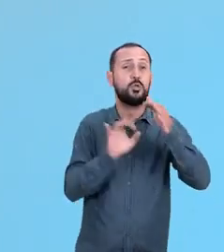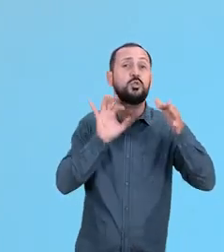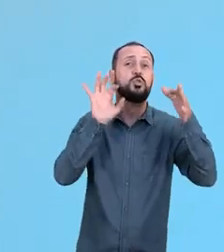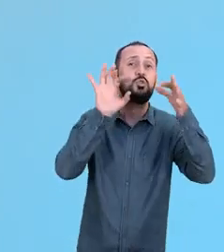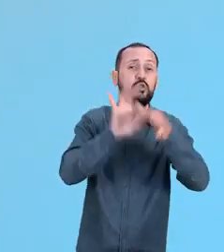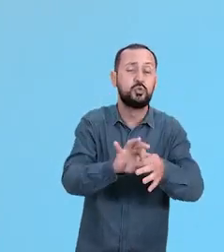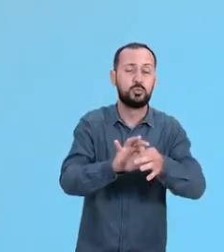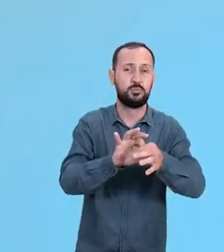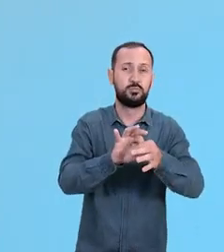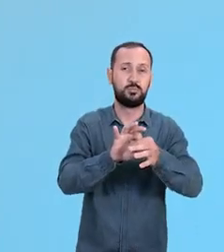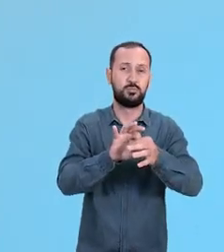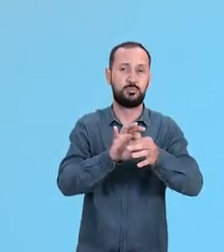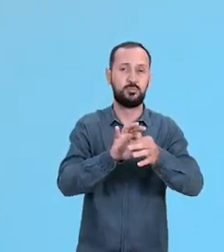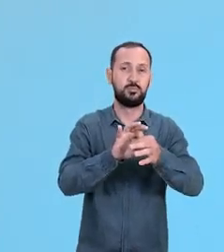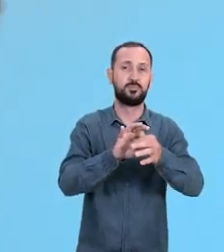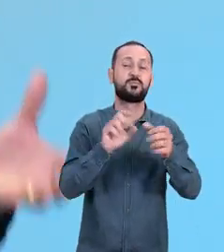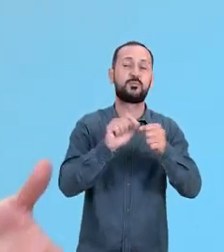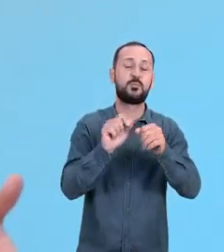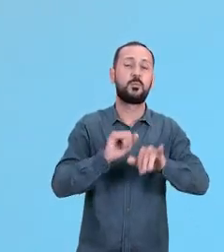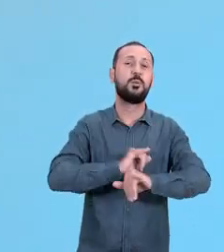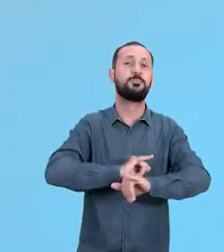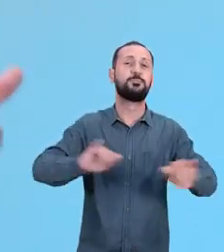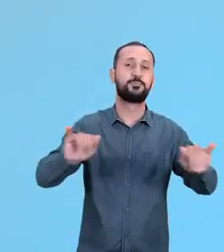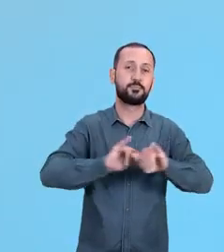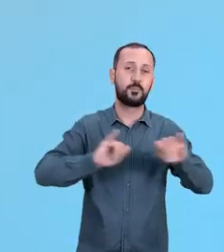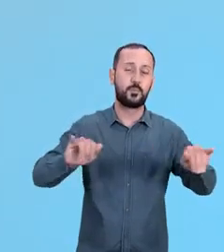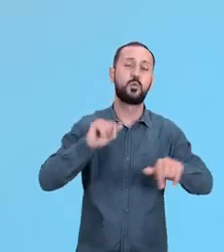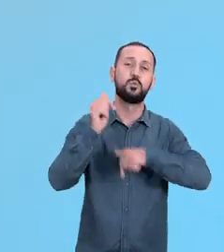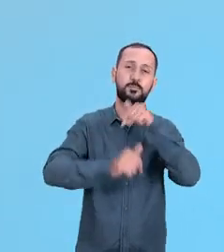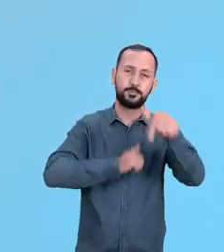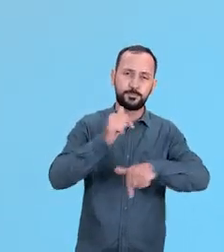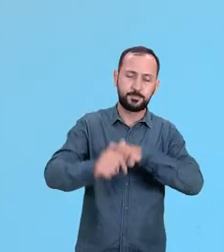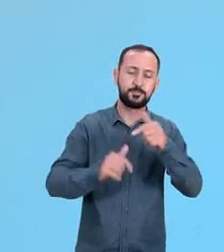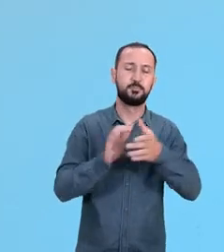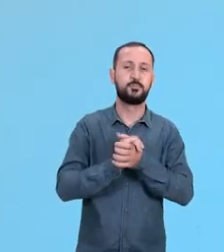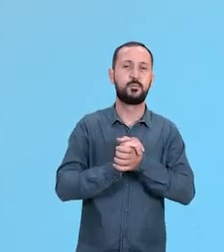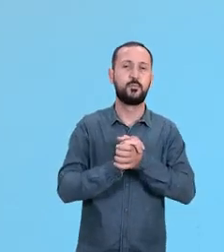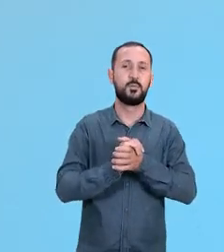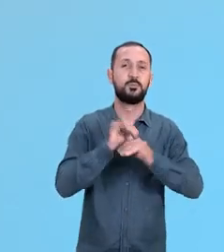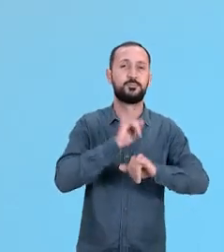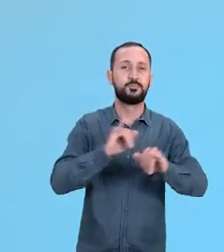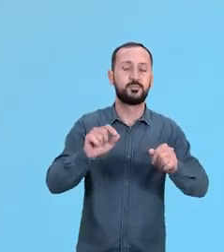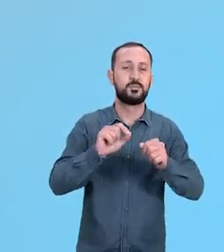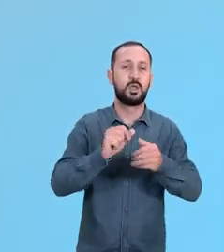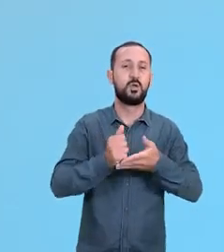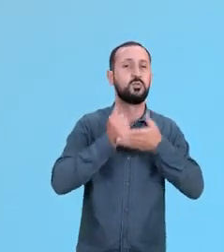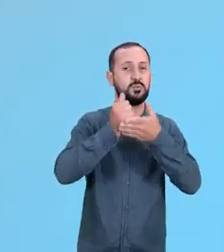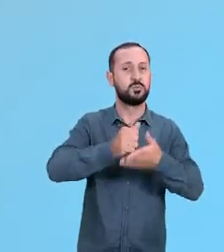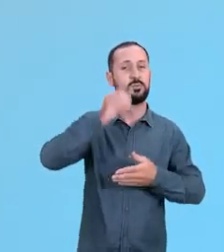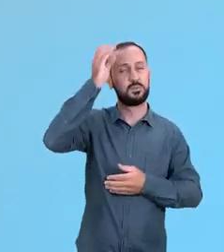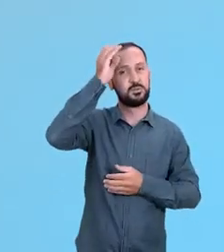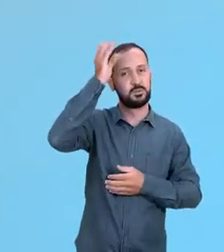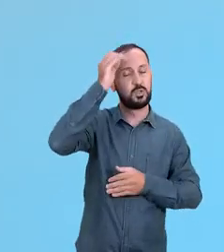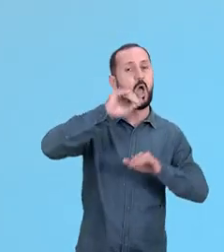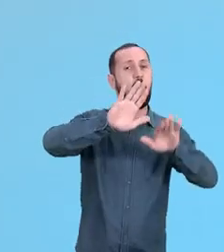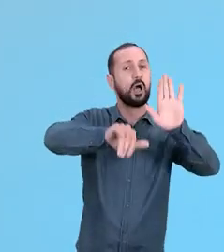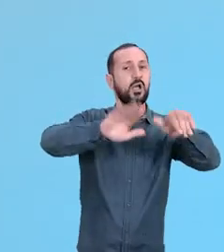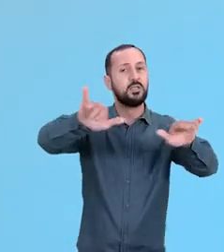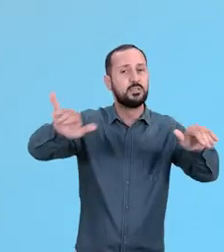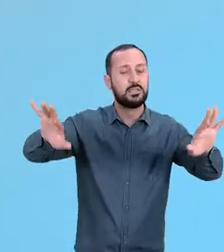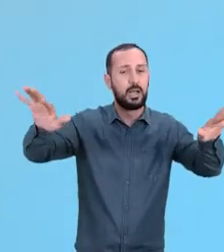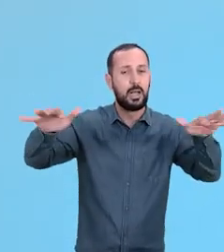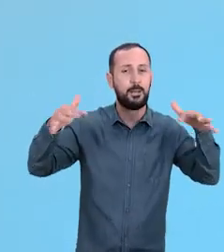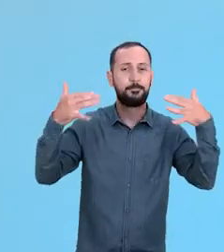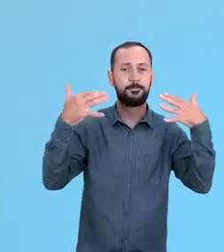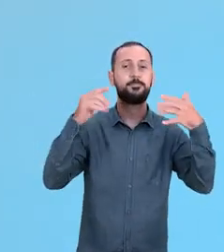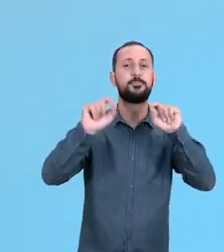entidades, fazendo a divulgação do seu trabalho, fazendo a conscientização, chamando a